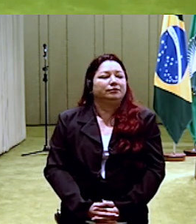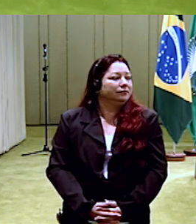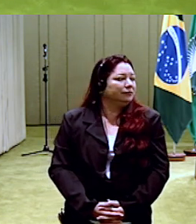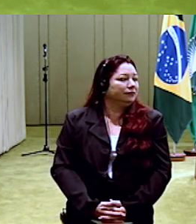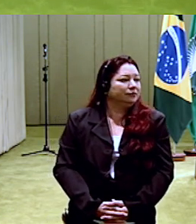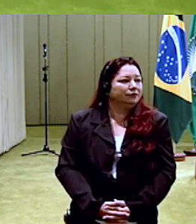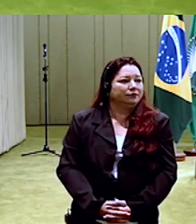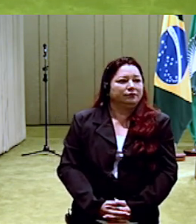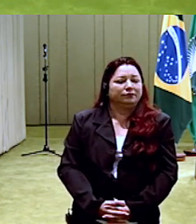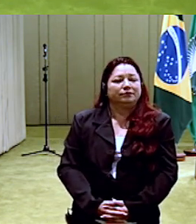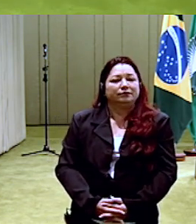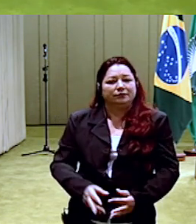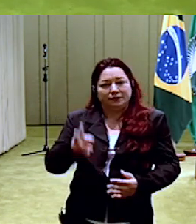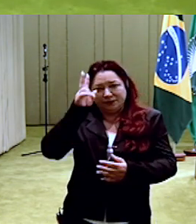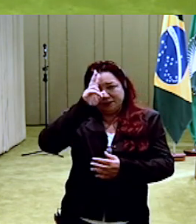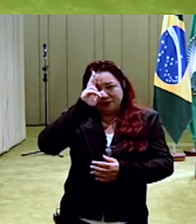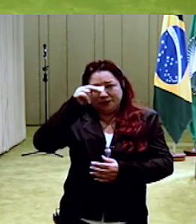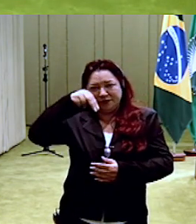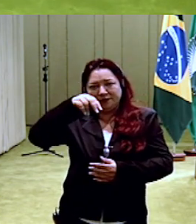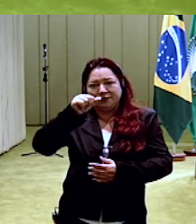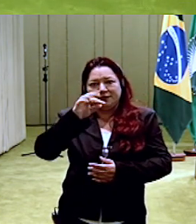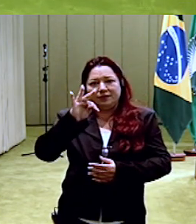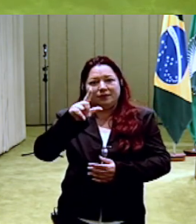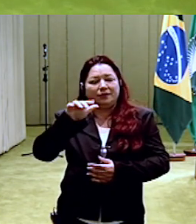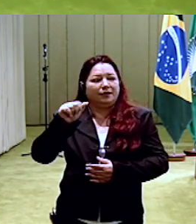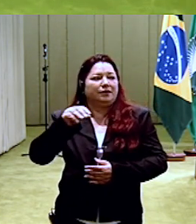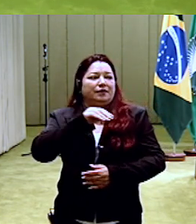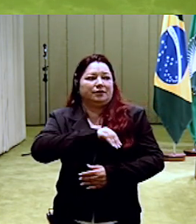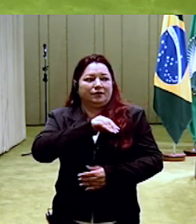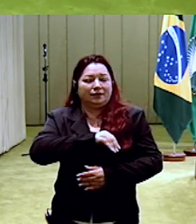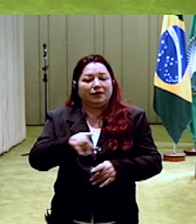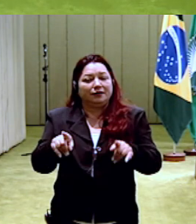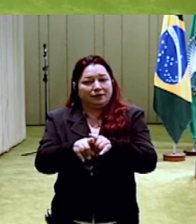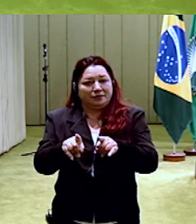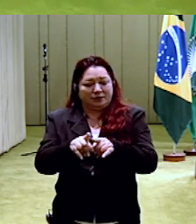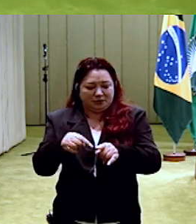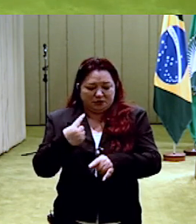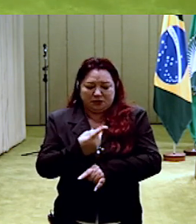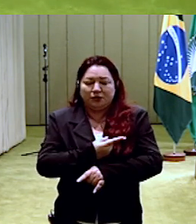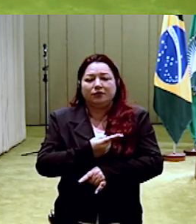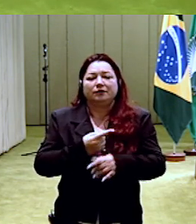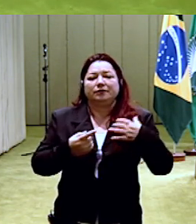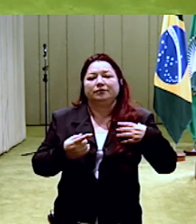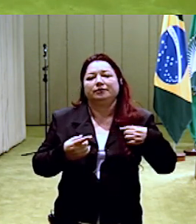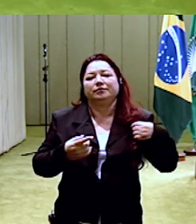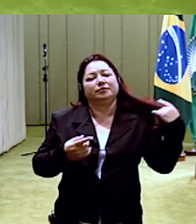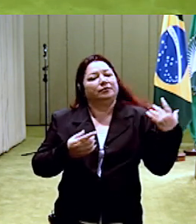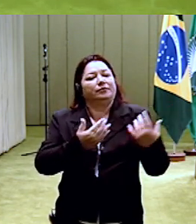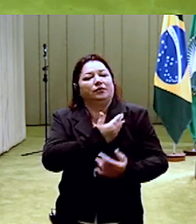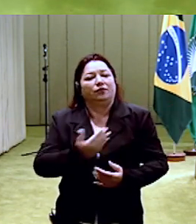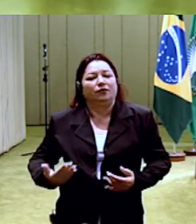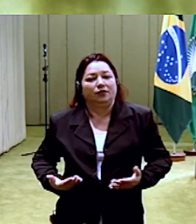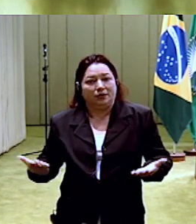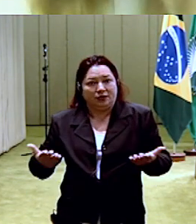lembrar o que a senhora Natália Dias estava falando da questão salarial também, né? Que é algo que nós estamos tentando, sobretudo agora com esse